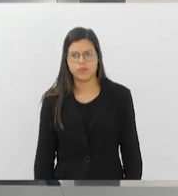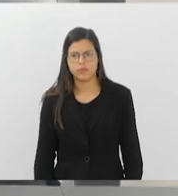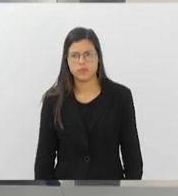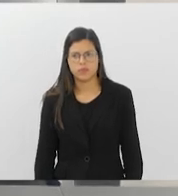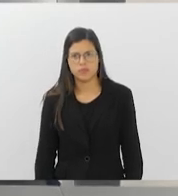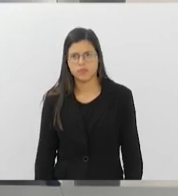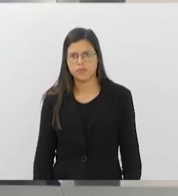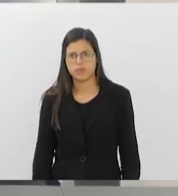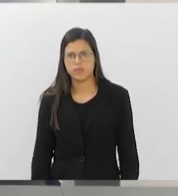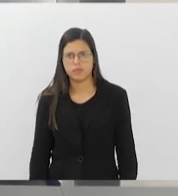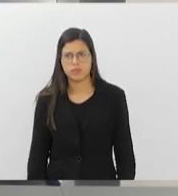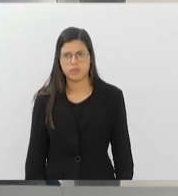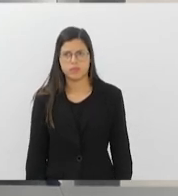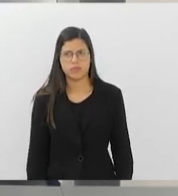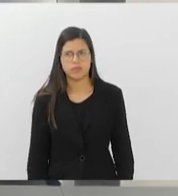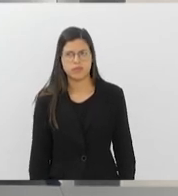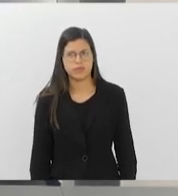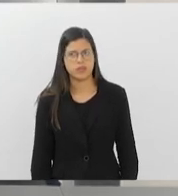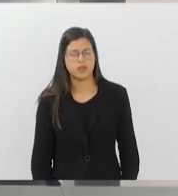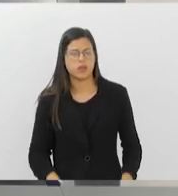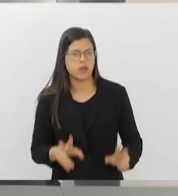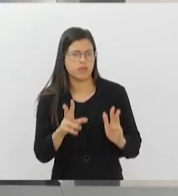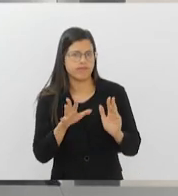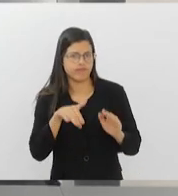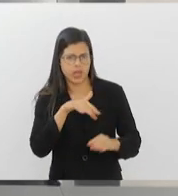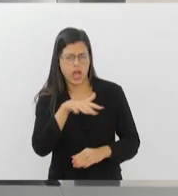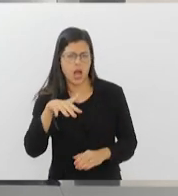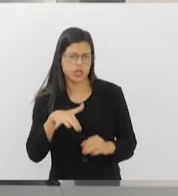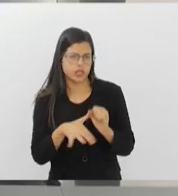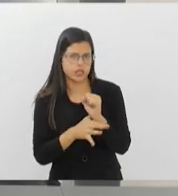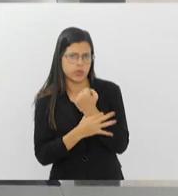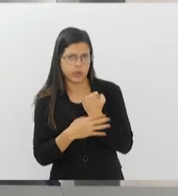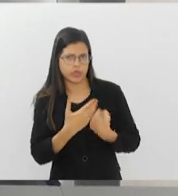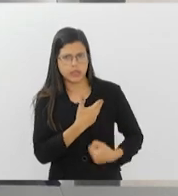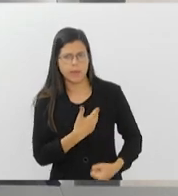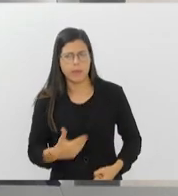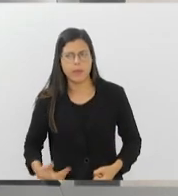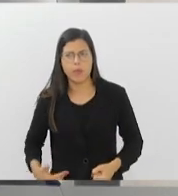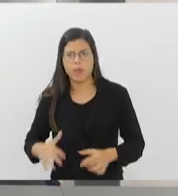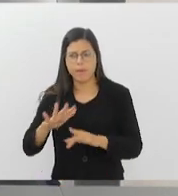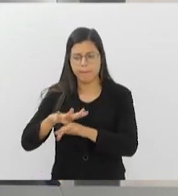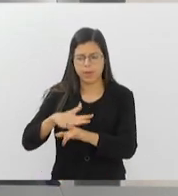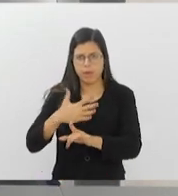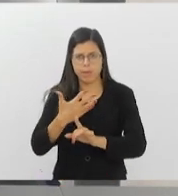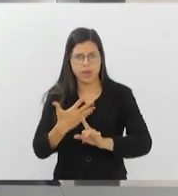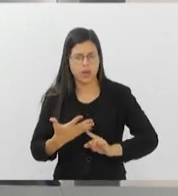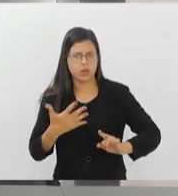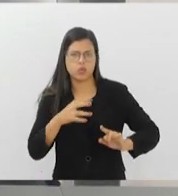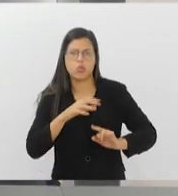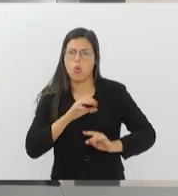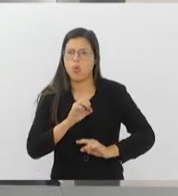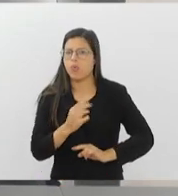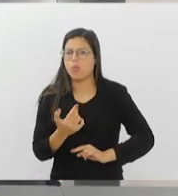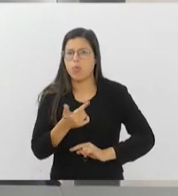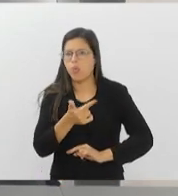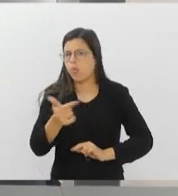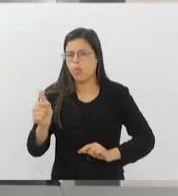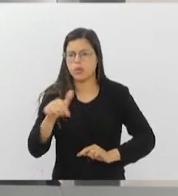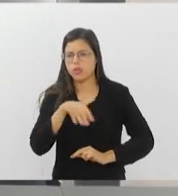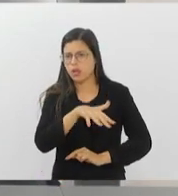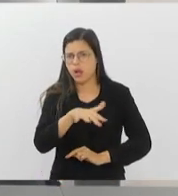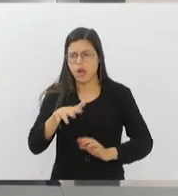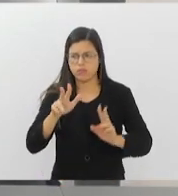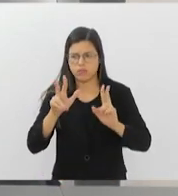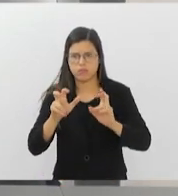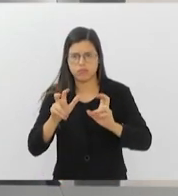sobre o manto da segurança pública, ou do meio ambiente, ou de qualquer área temática que nós tenhamos